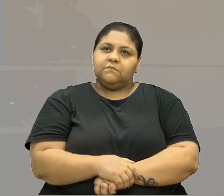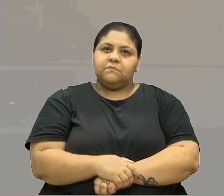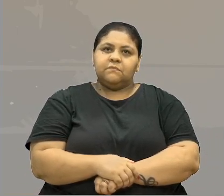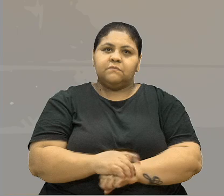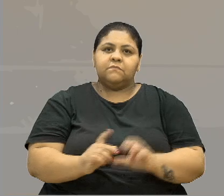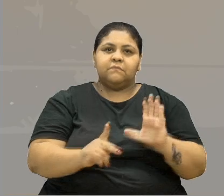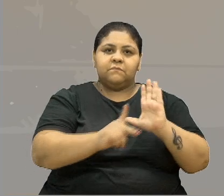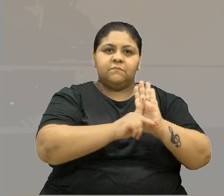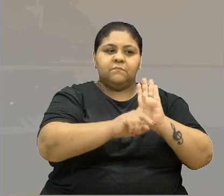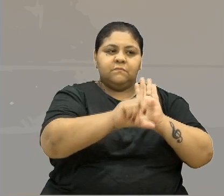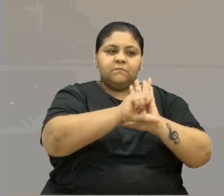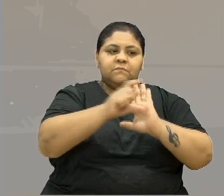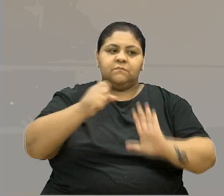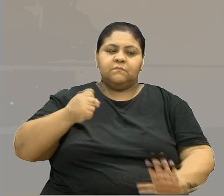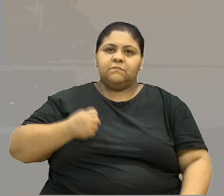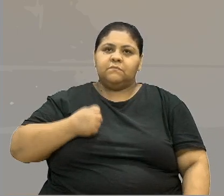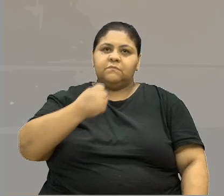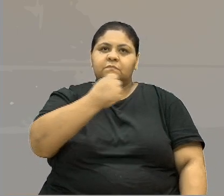Projeto de lei número